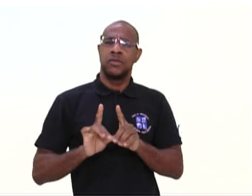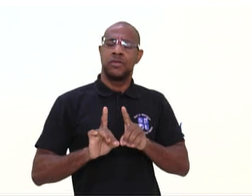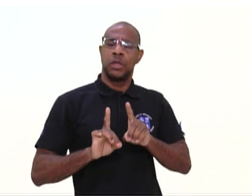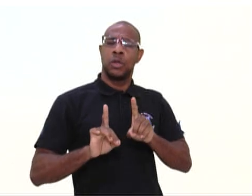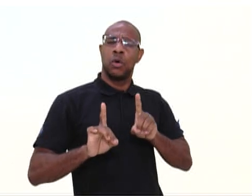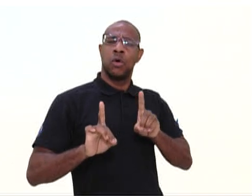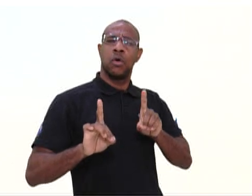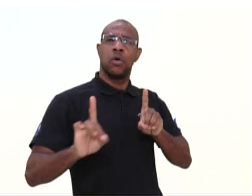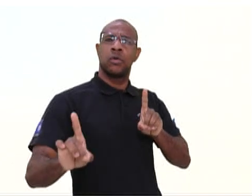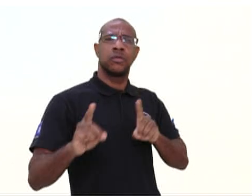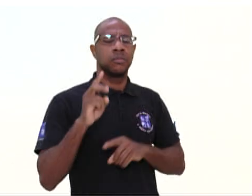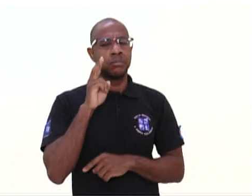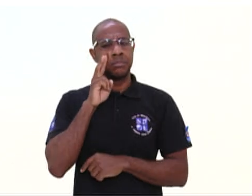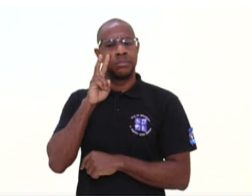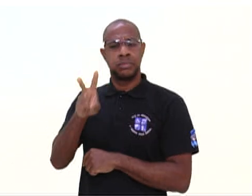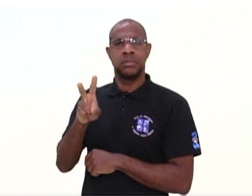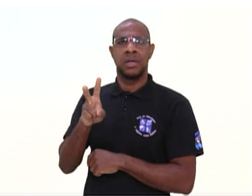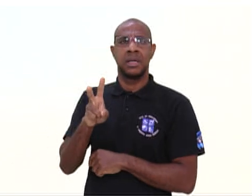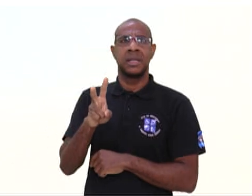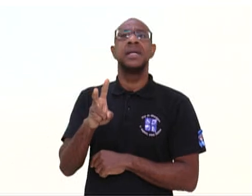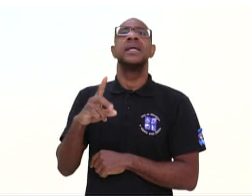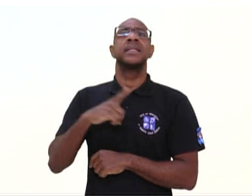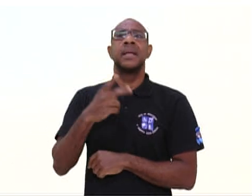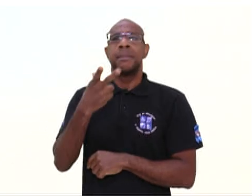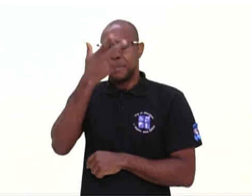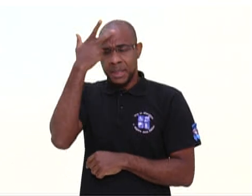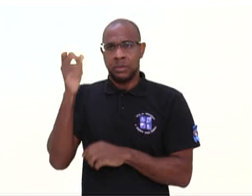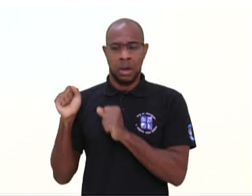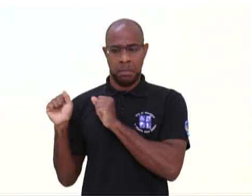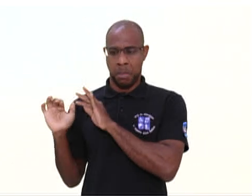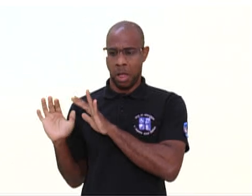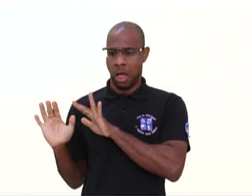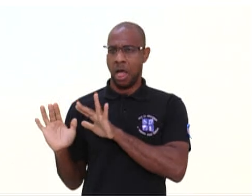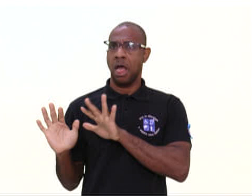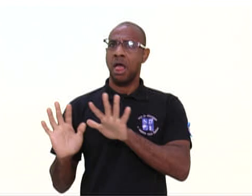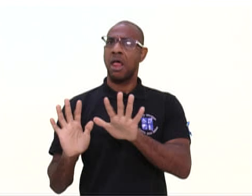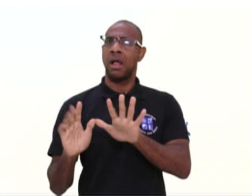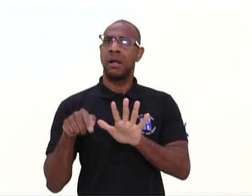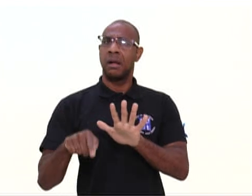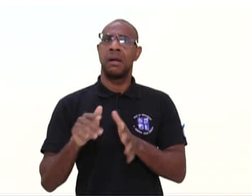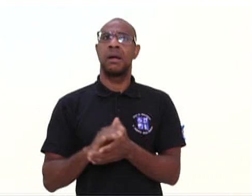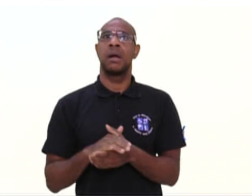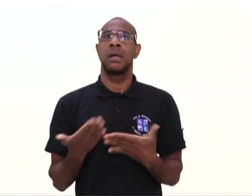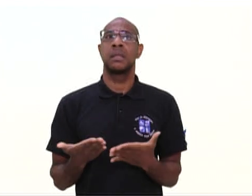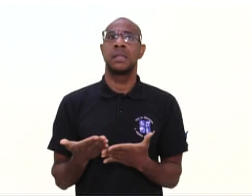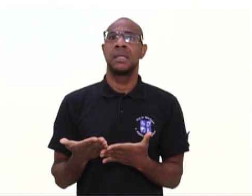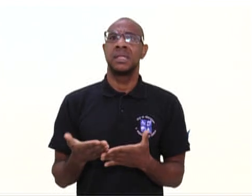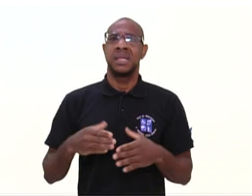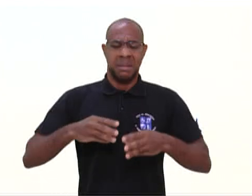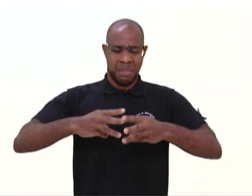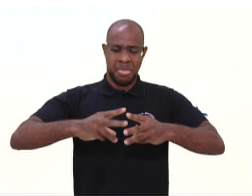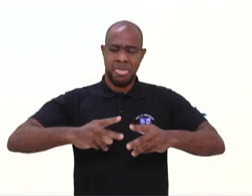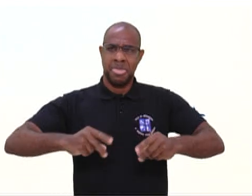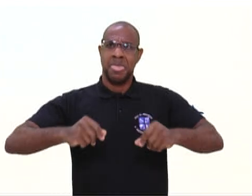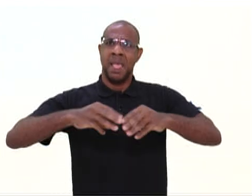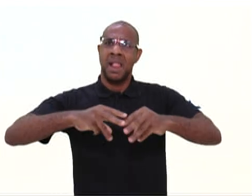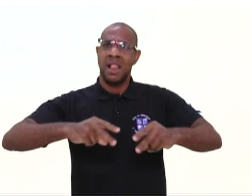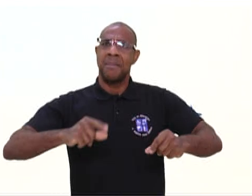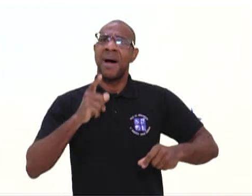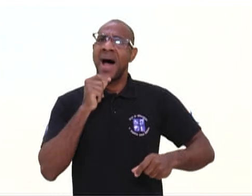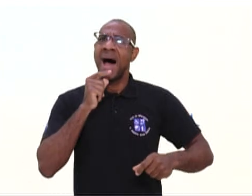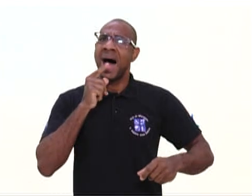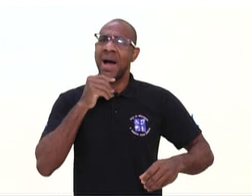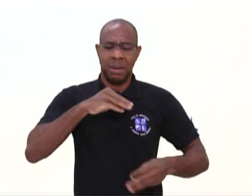companhia. Nela deságua a gente de existência imprecisa, no seu chão de lama, entre água e